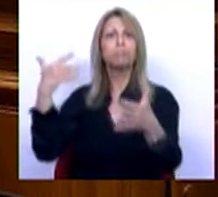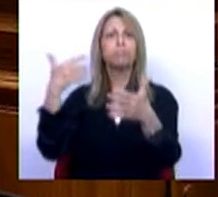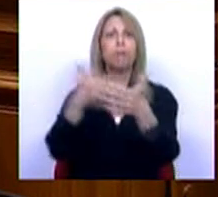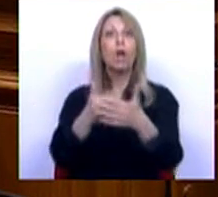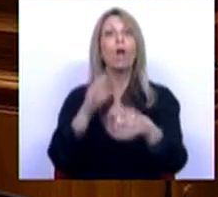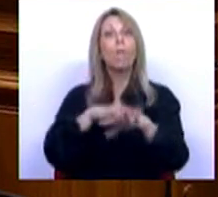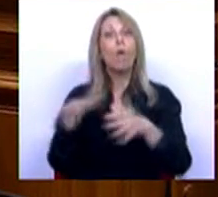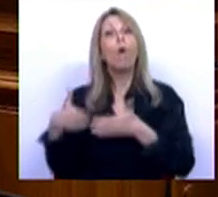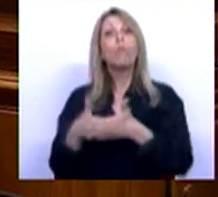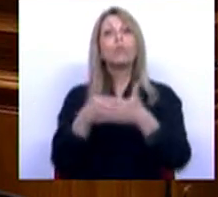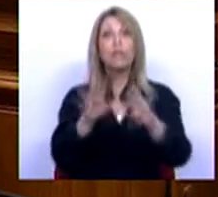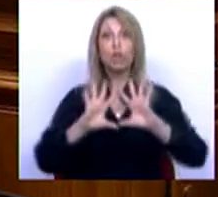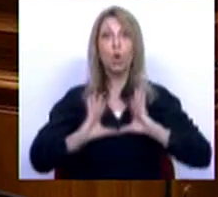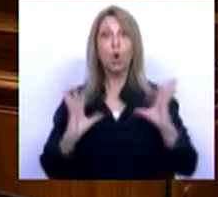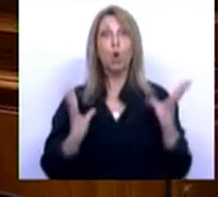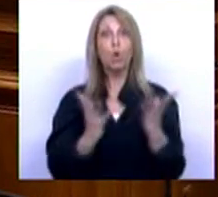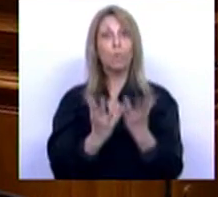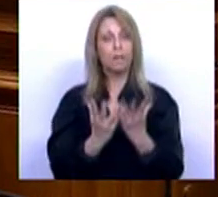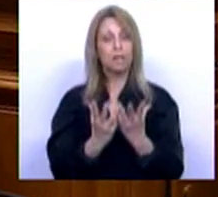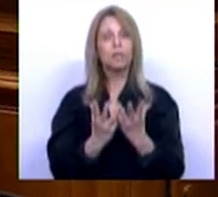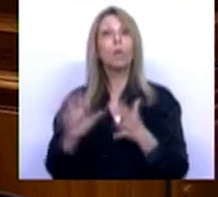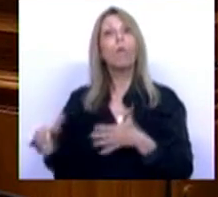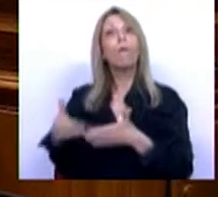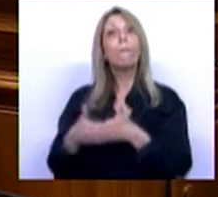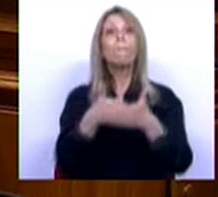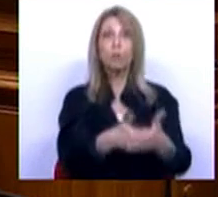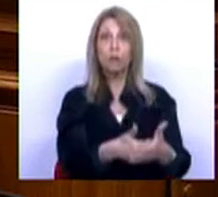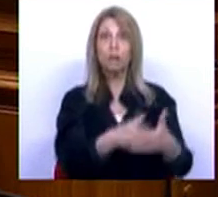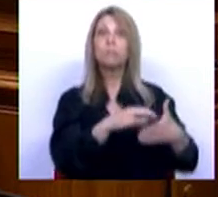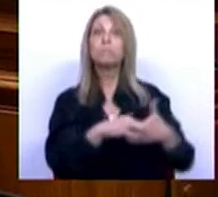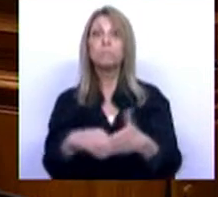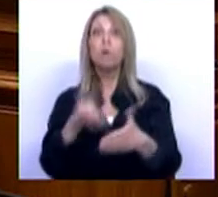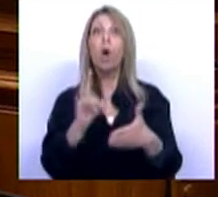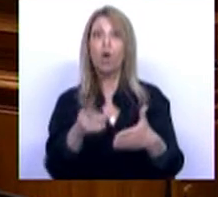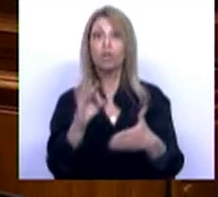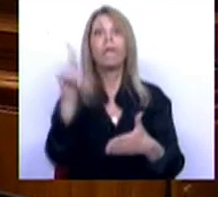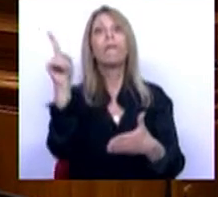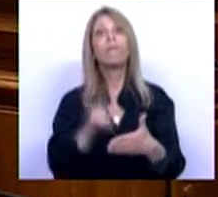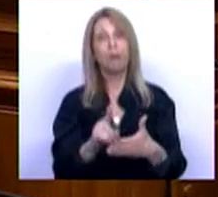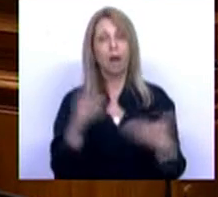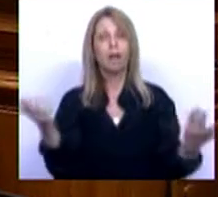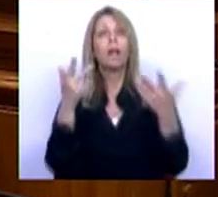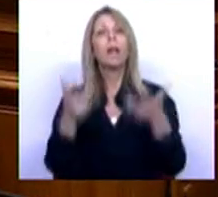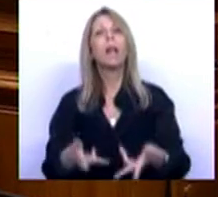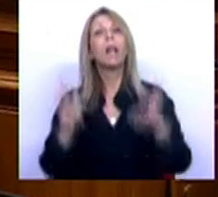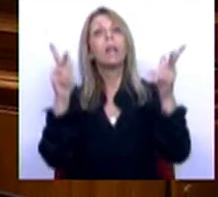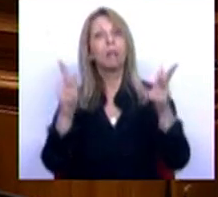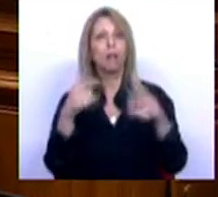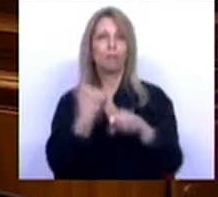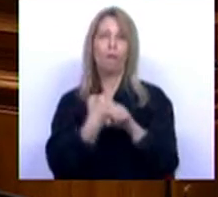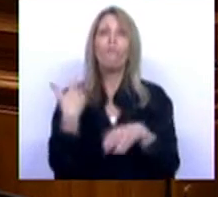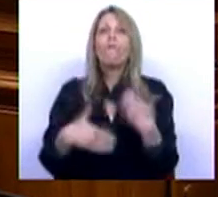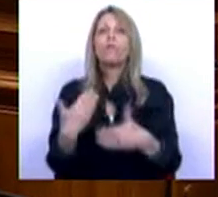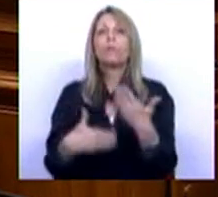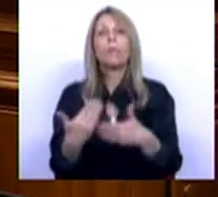globalização. Um processo liderado pela fé liberal no sacrossanto funcionamento de um